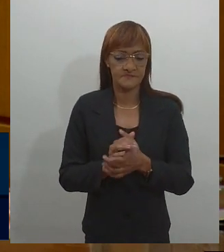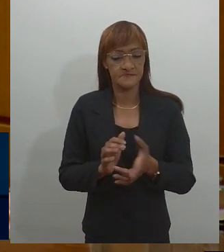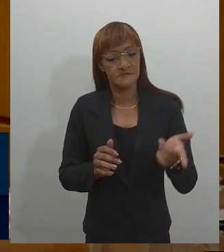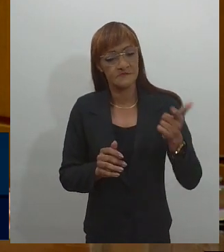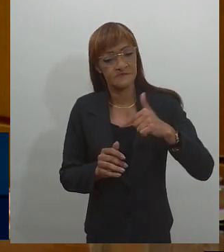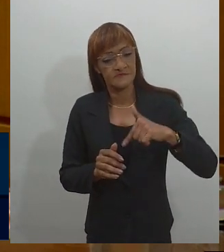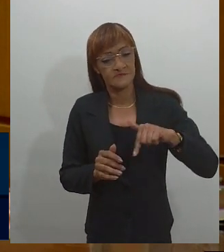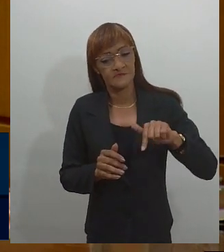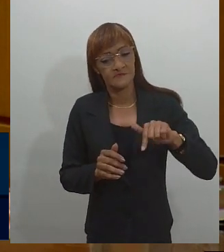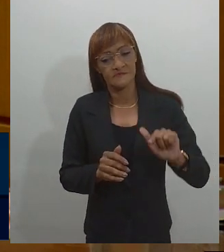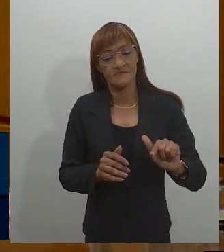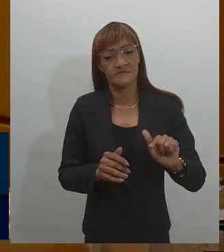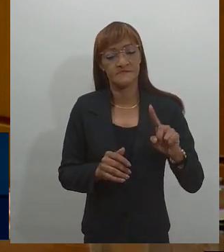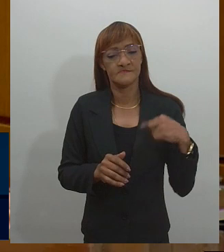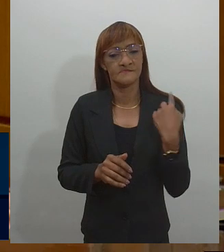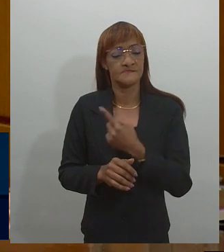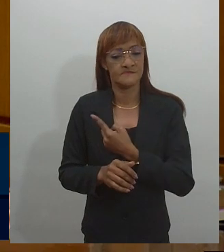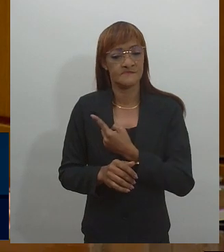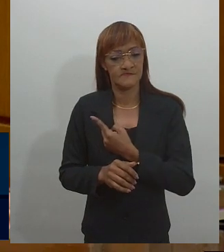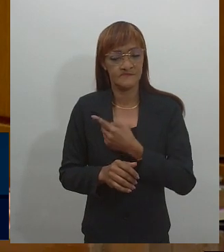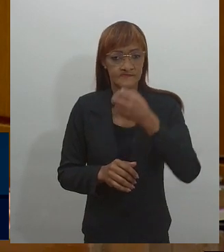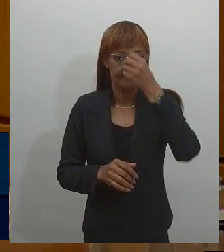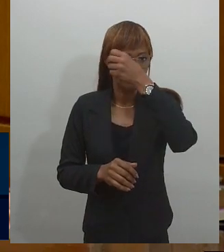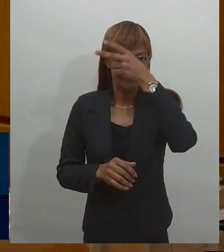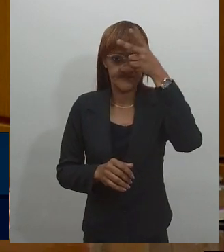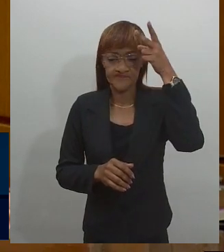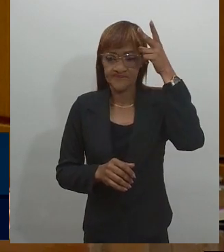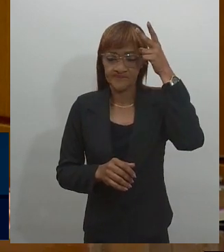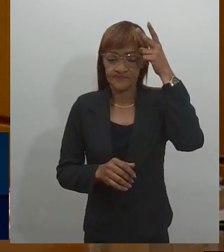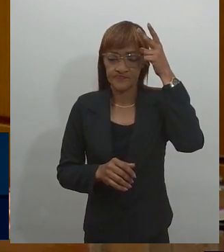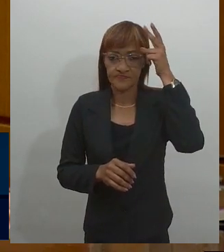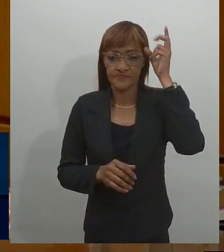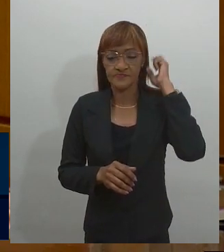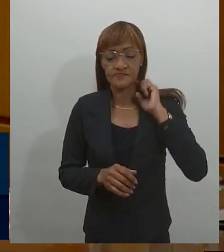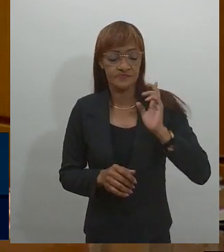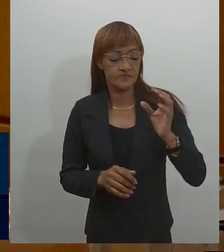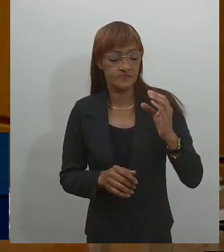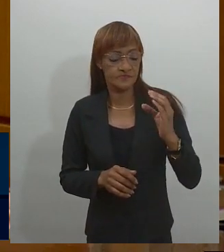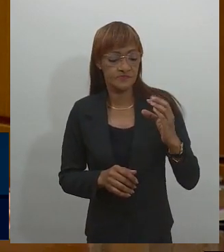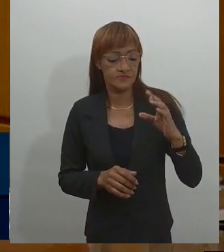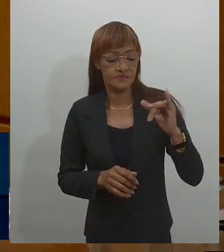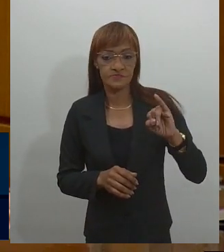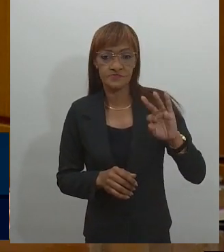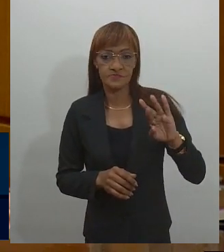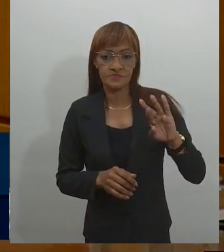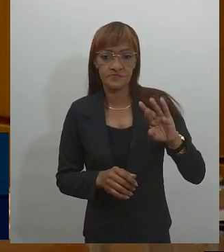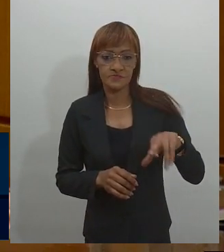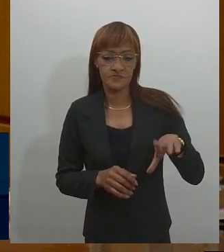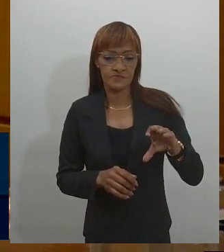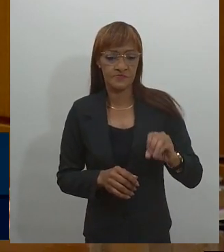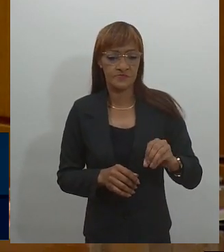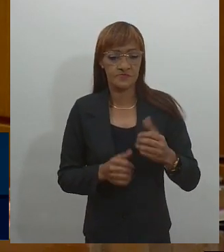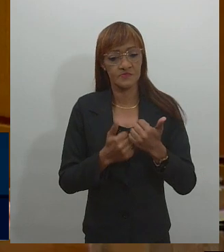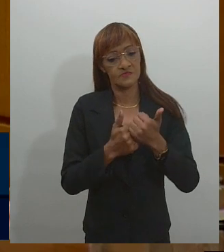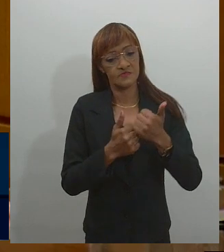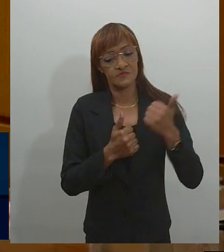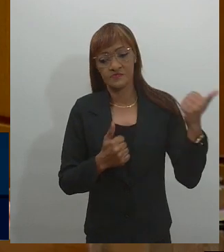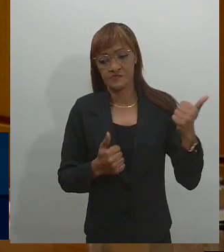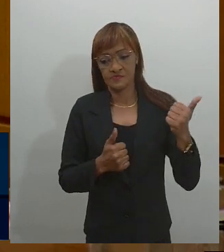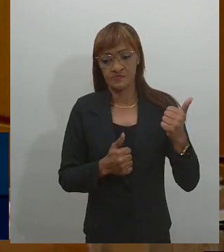grande prefeito Cristiano Viana, ao vice-prefeito Reinaldo Prata e toda a equipe da